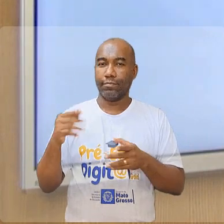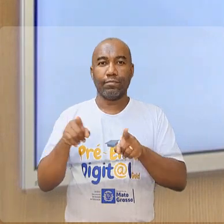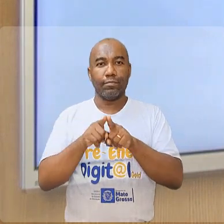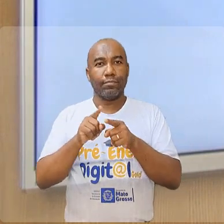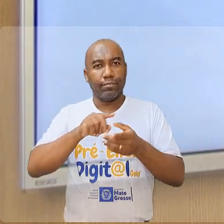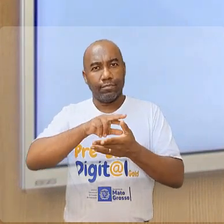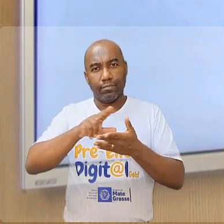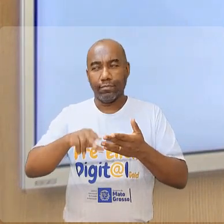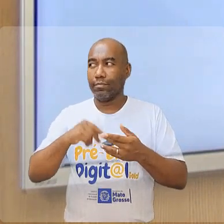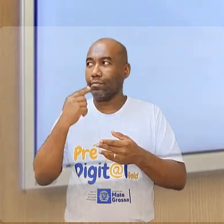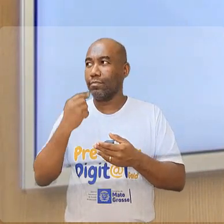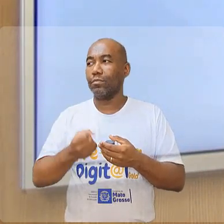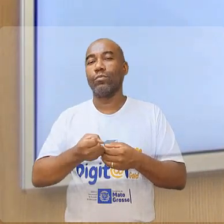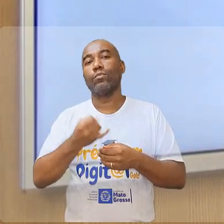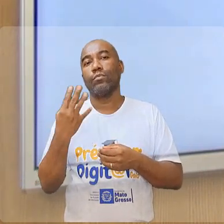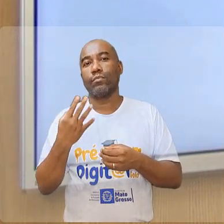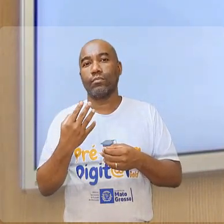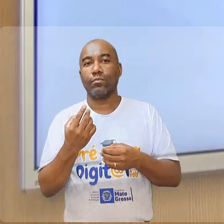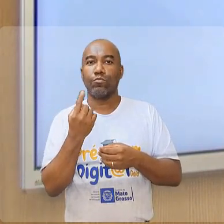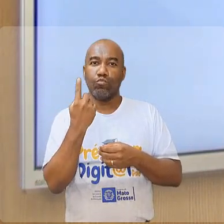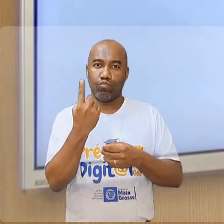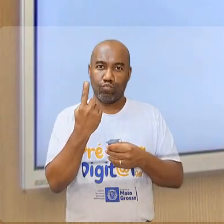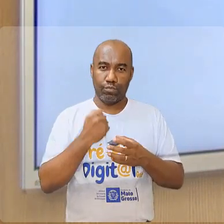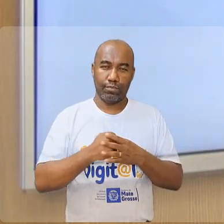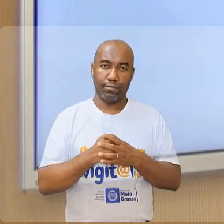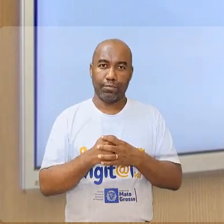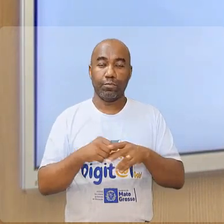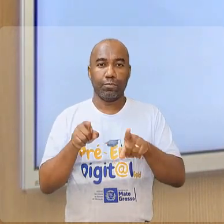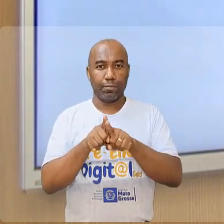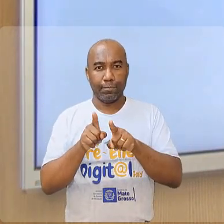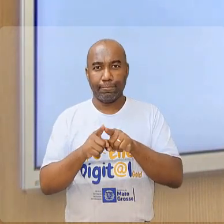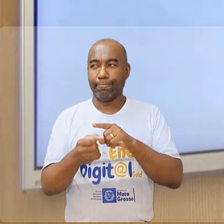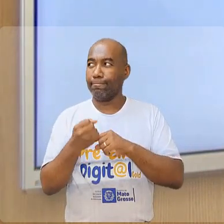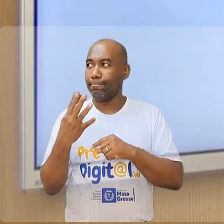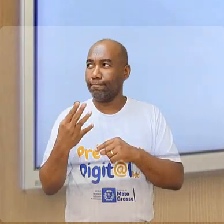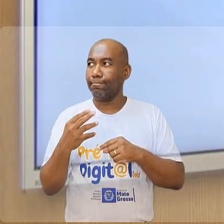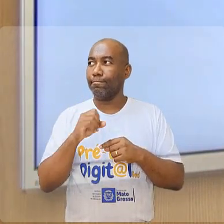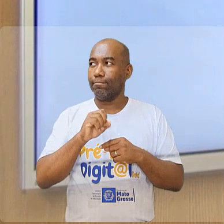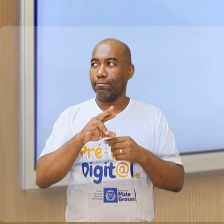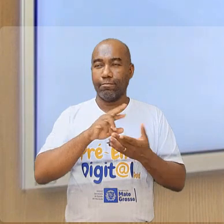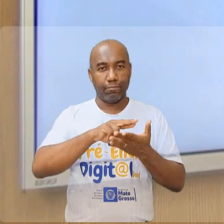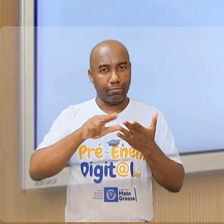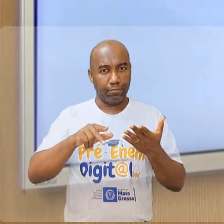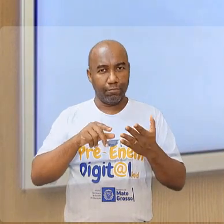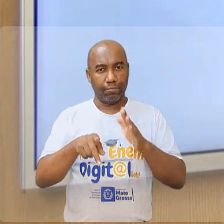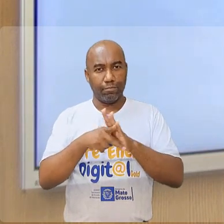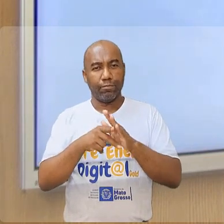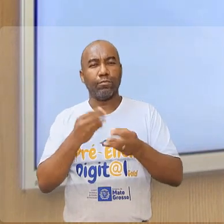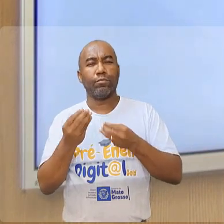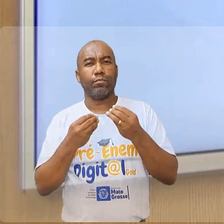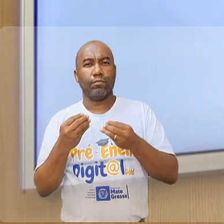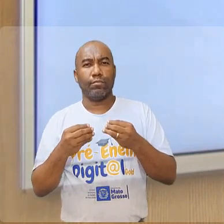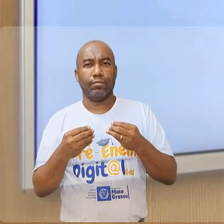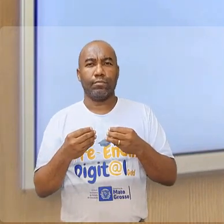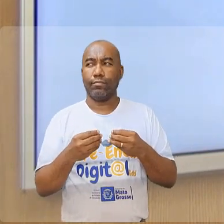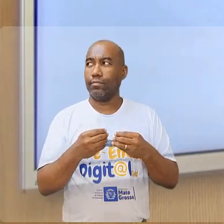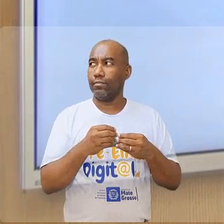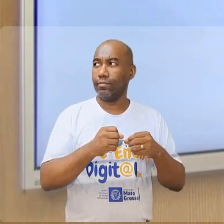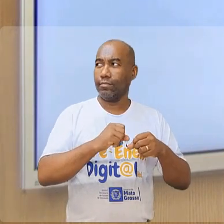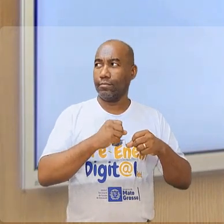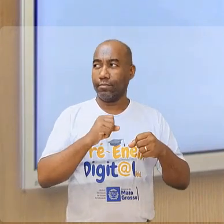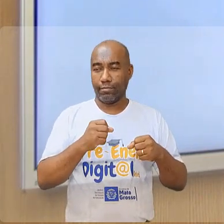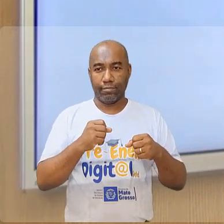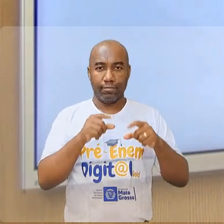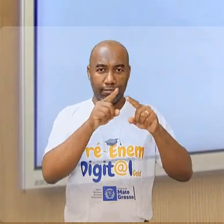com triângulo médico eu chamei de relação um a segunda relação é a relação do Triângulo grande com triângulo pequeno beleza